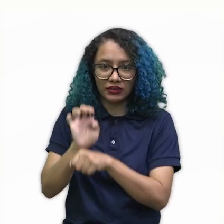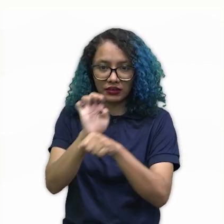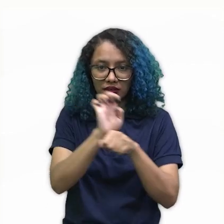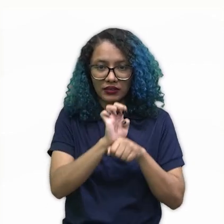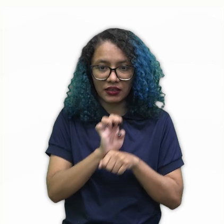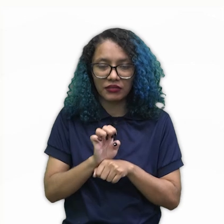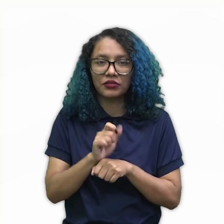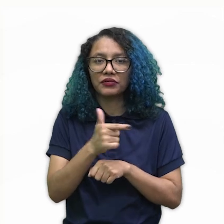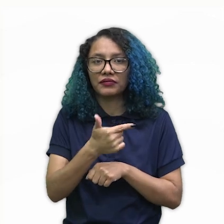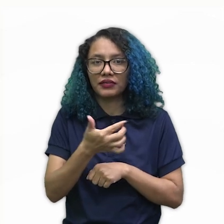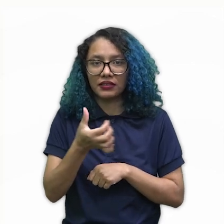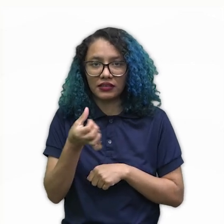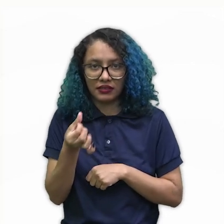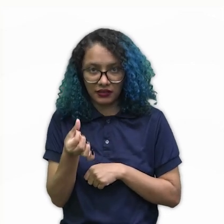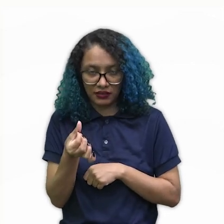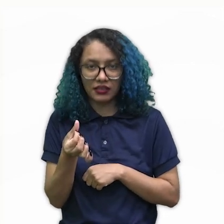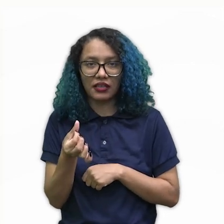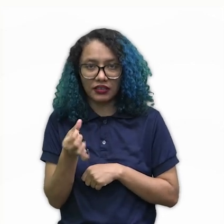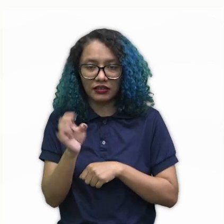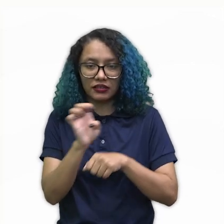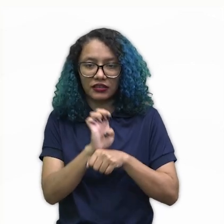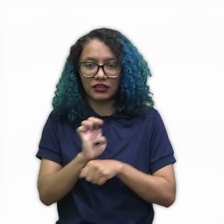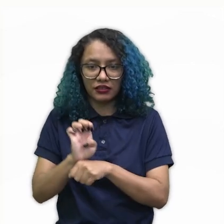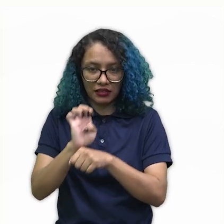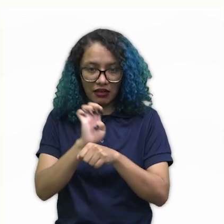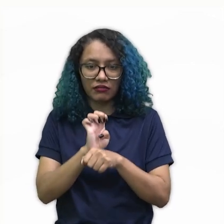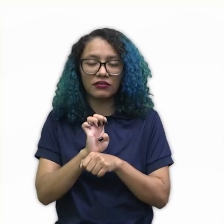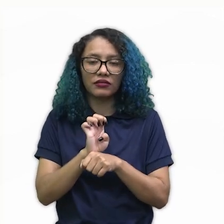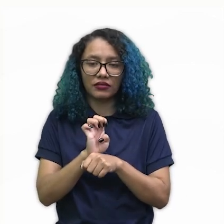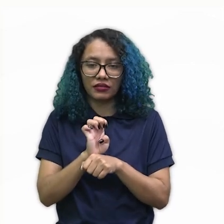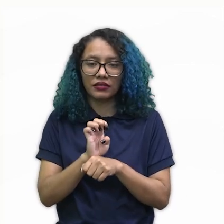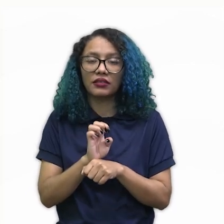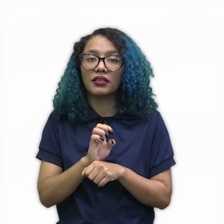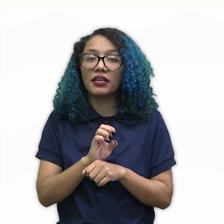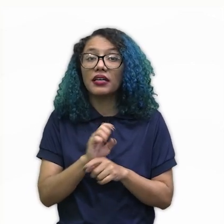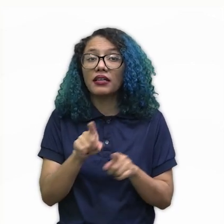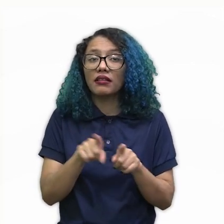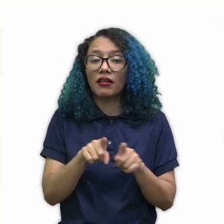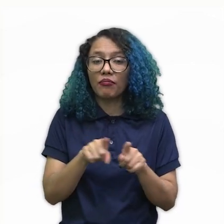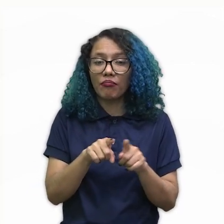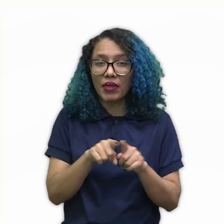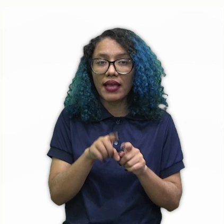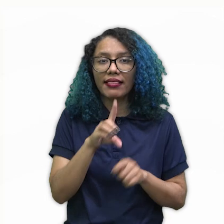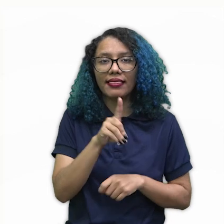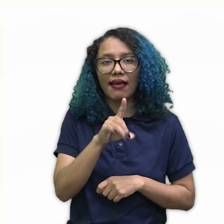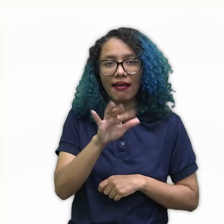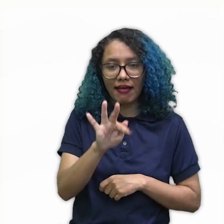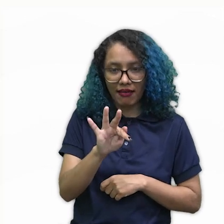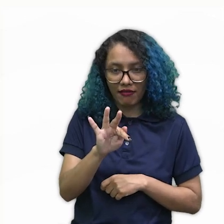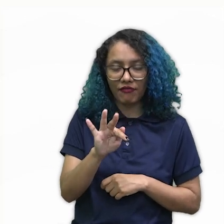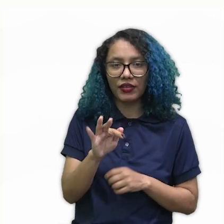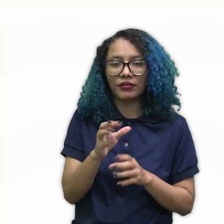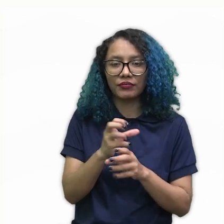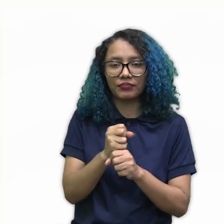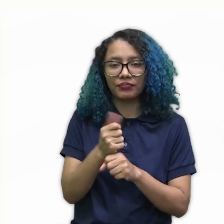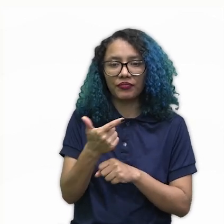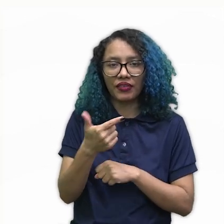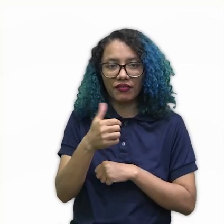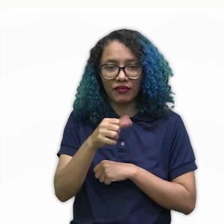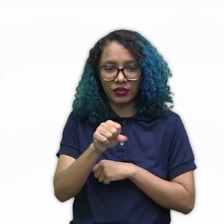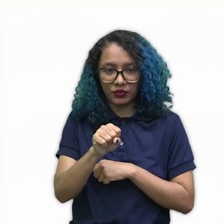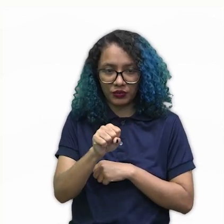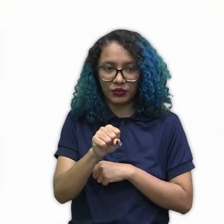São 26 unidades federativas, mais o Distrito Federal, somando ali 28